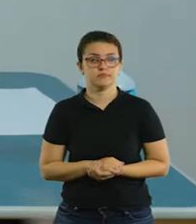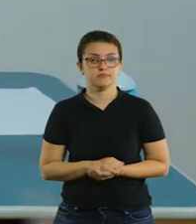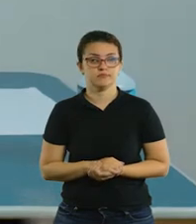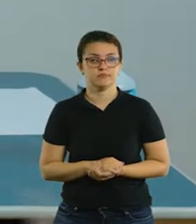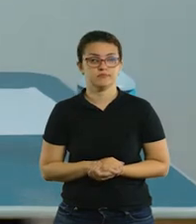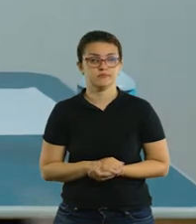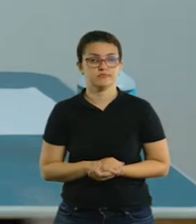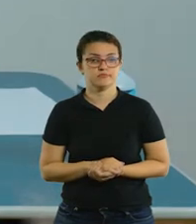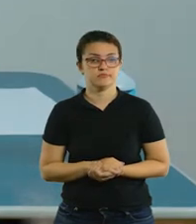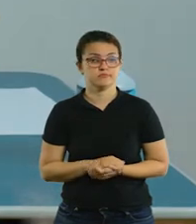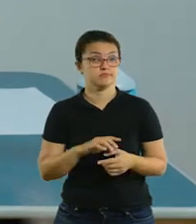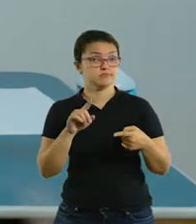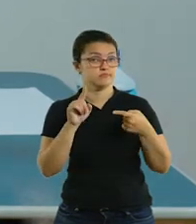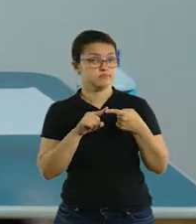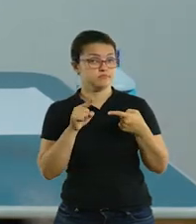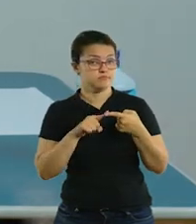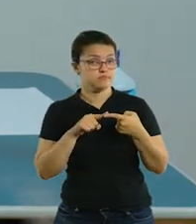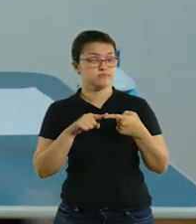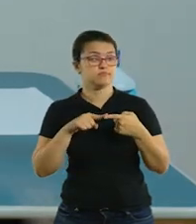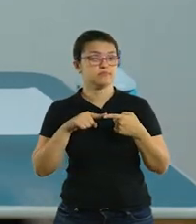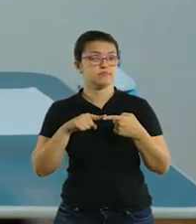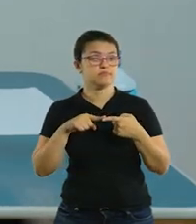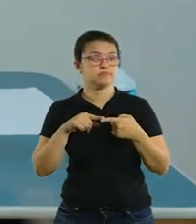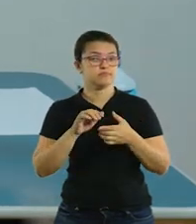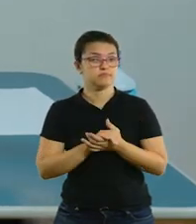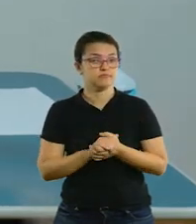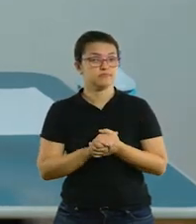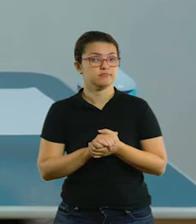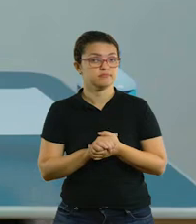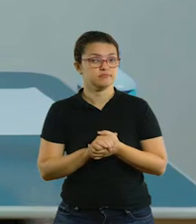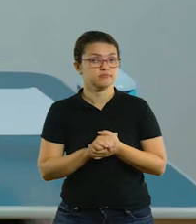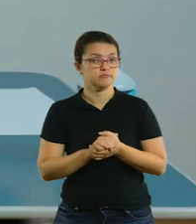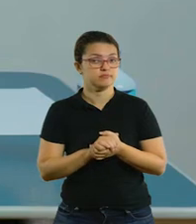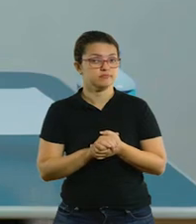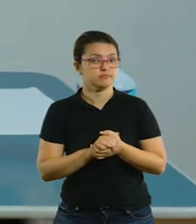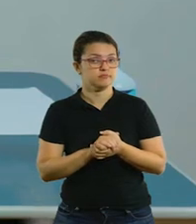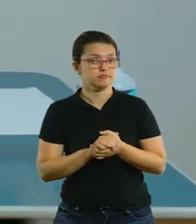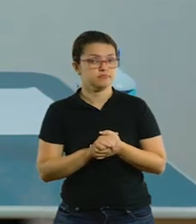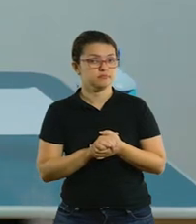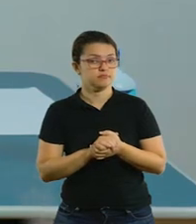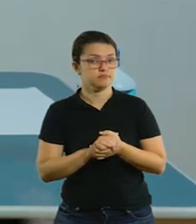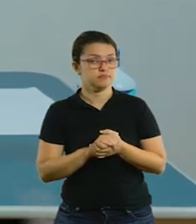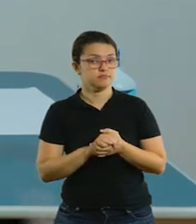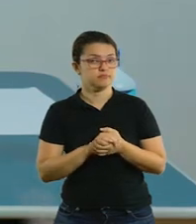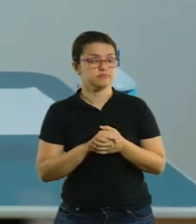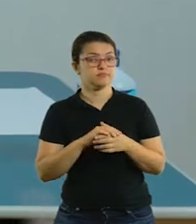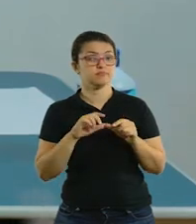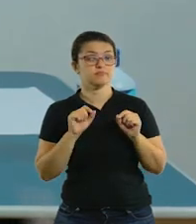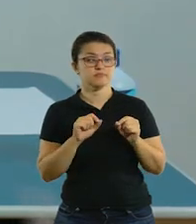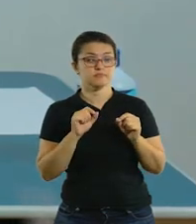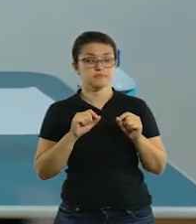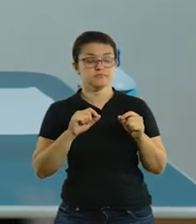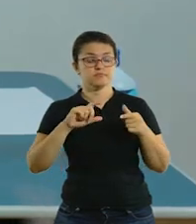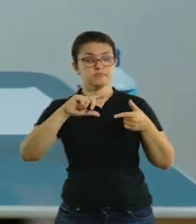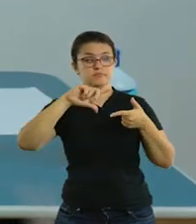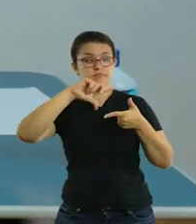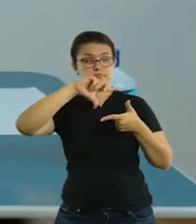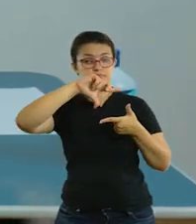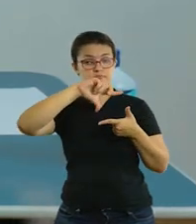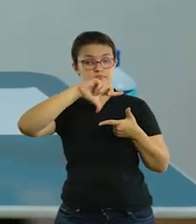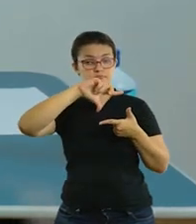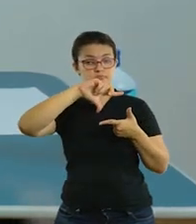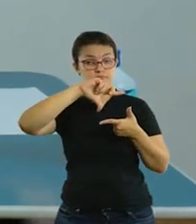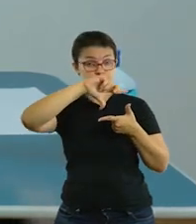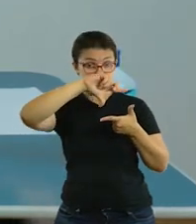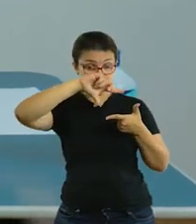Então, a primeira atividade que eu vou falar com vocês, em cada caso, pinte os retângulos que dão o mesmo resultado. Então, olha só, eu tenho